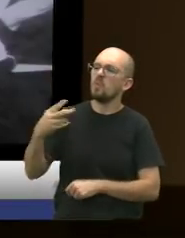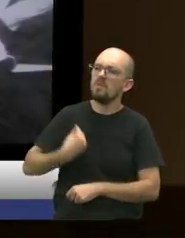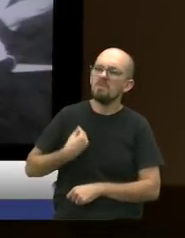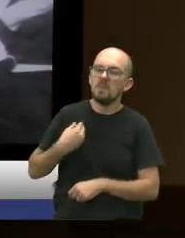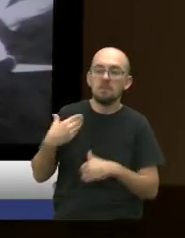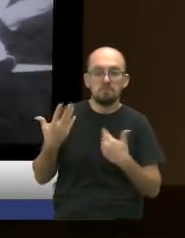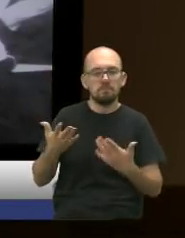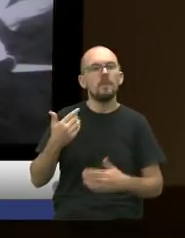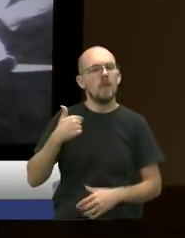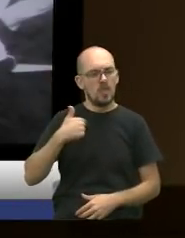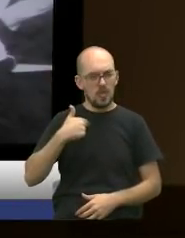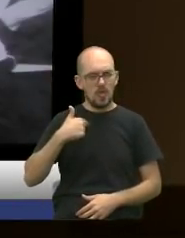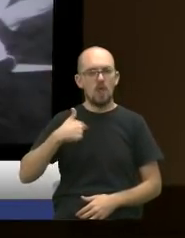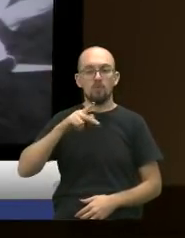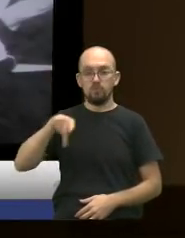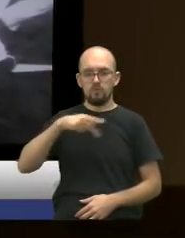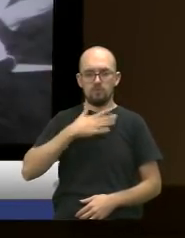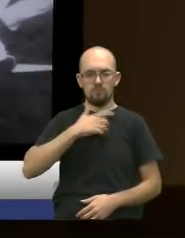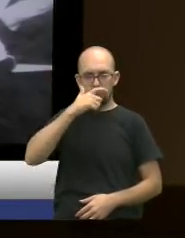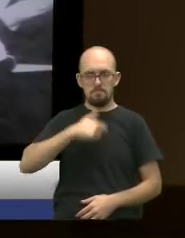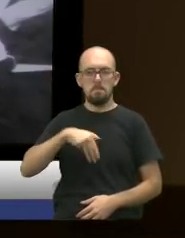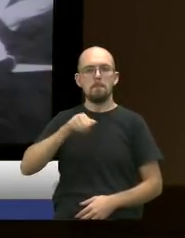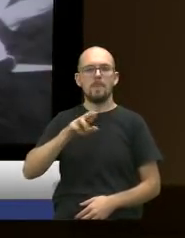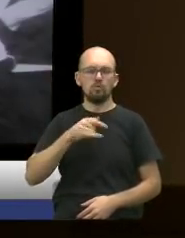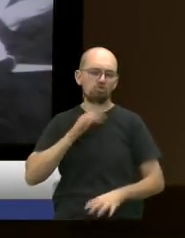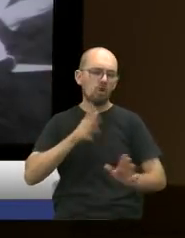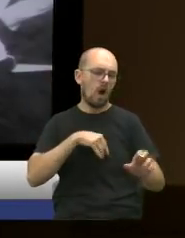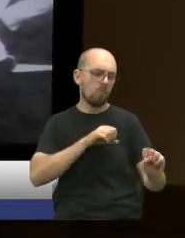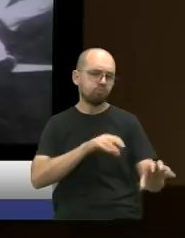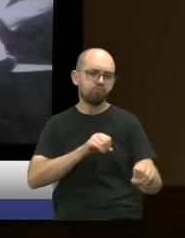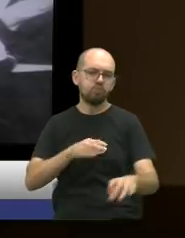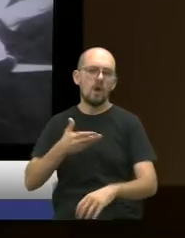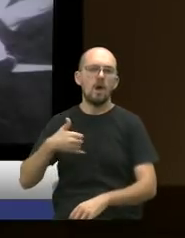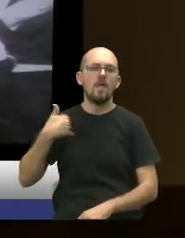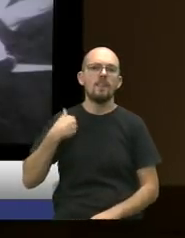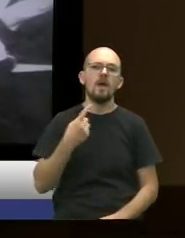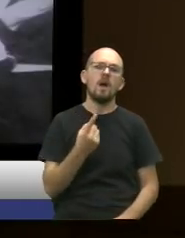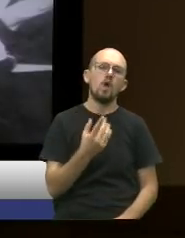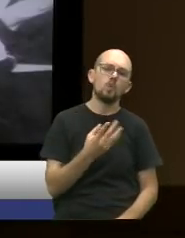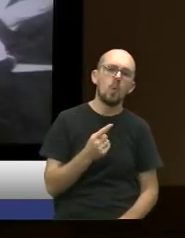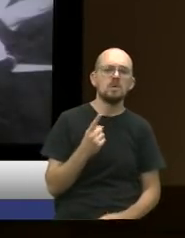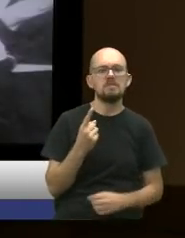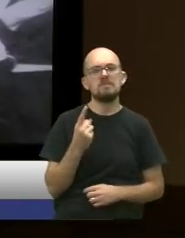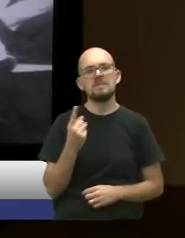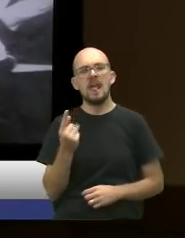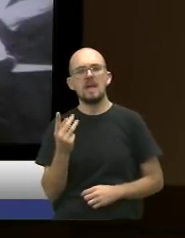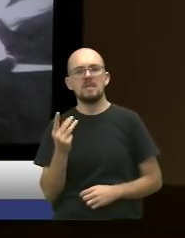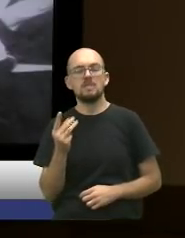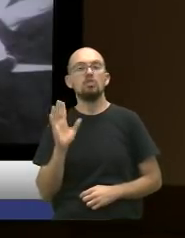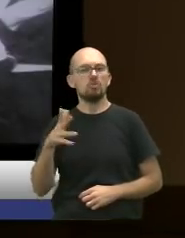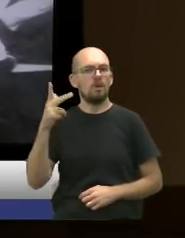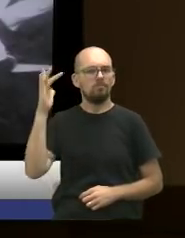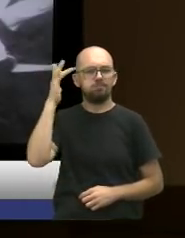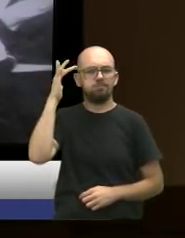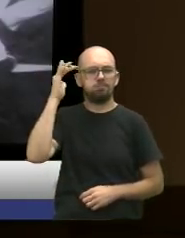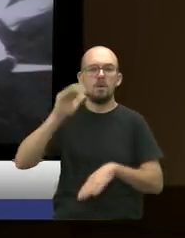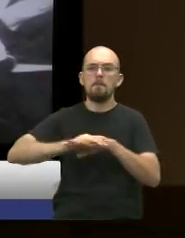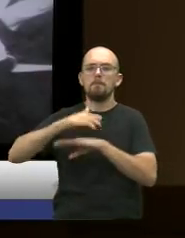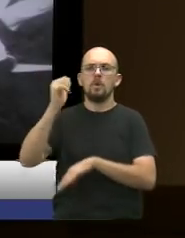Eu dei aula para garotos de 14 anos, de 13, que tinham mais maturidade que professor.